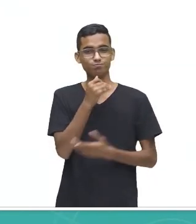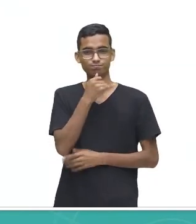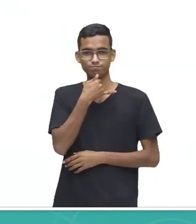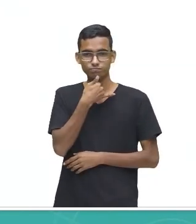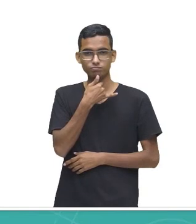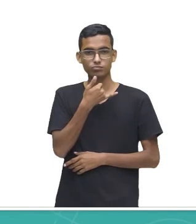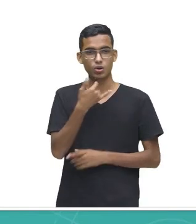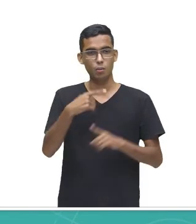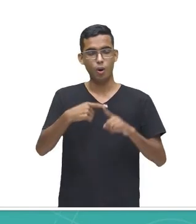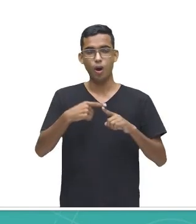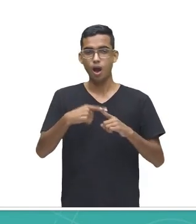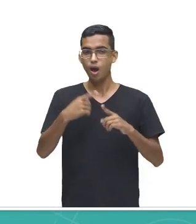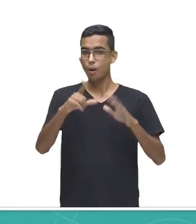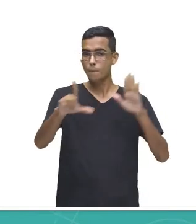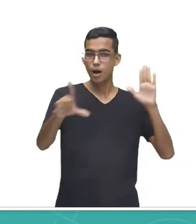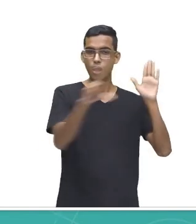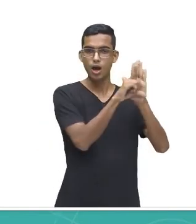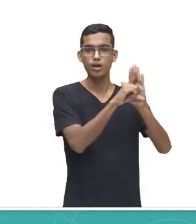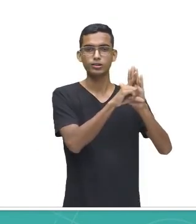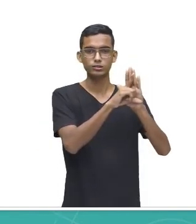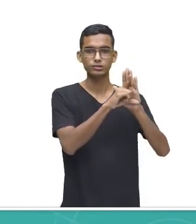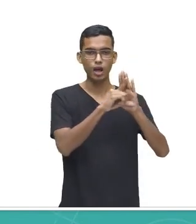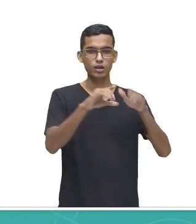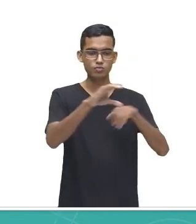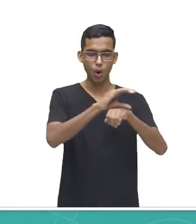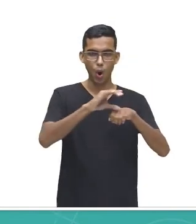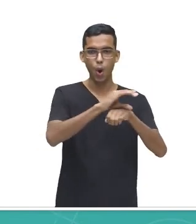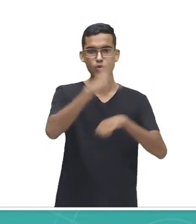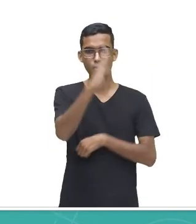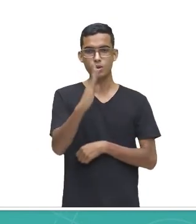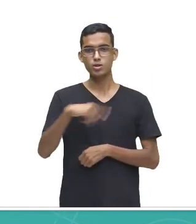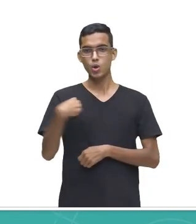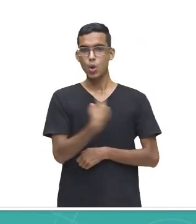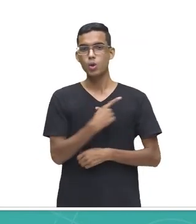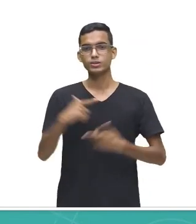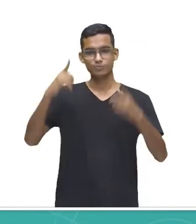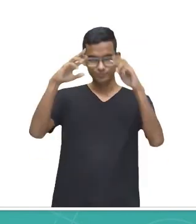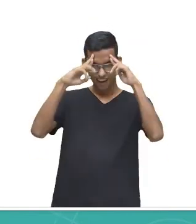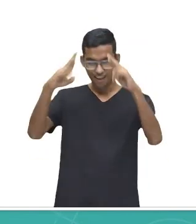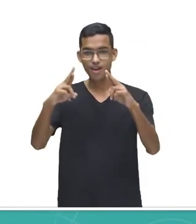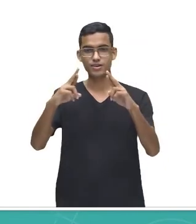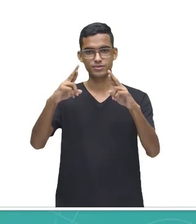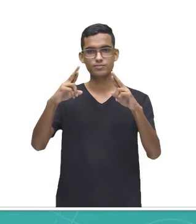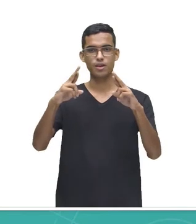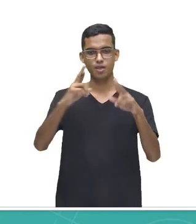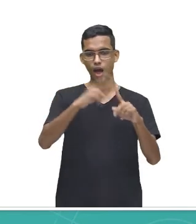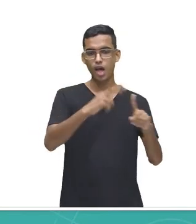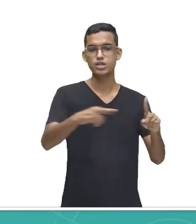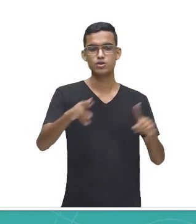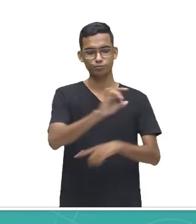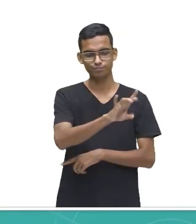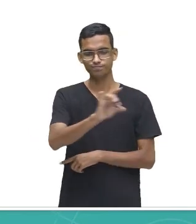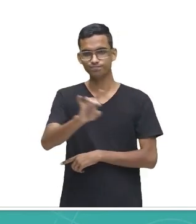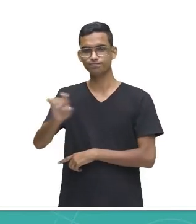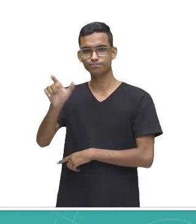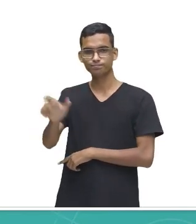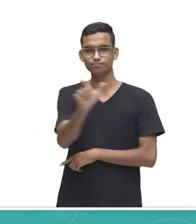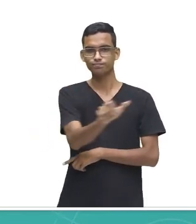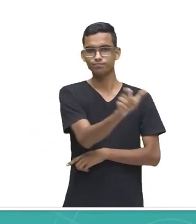lei da Constituição onde nós devemos respeitar a crença do outro, certo? Então,